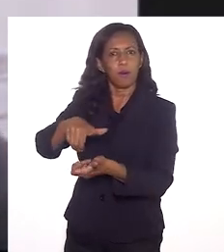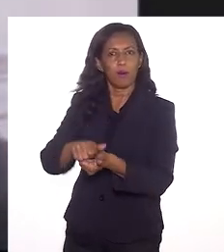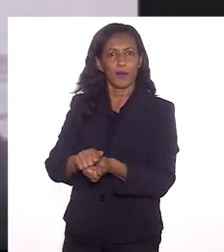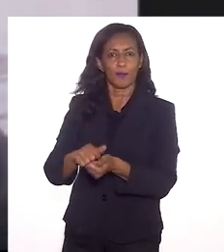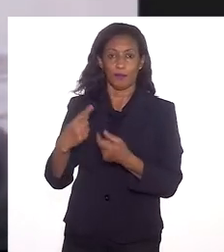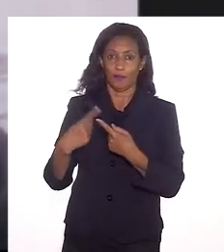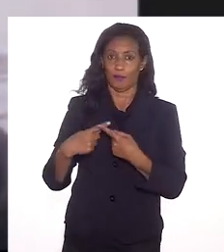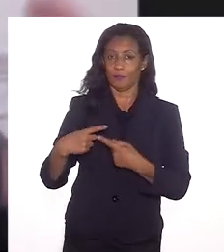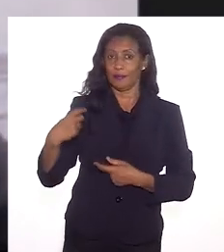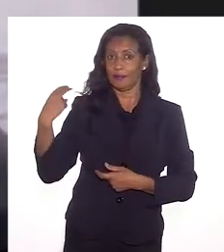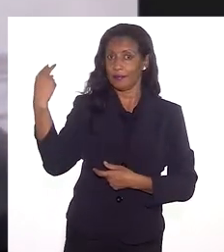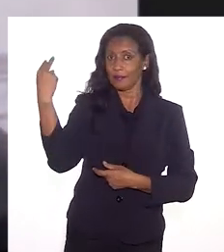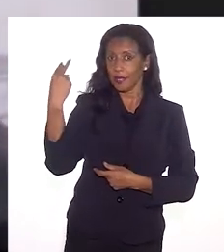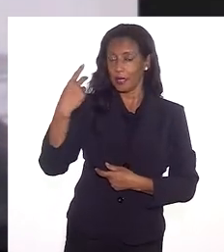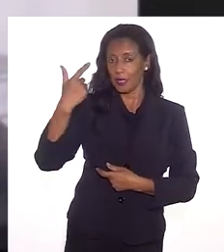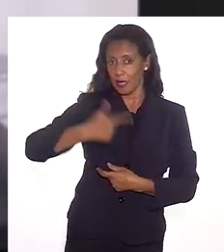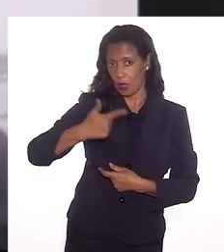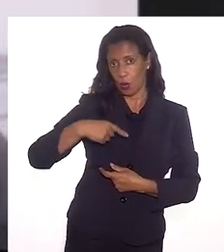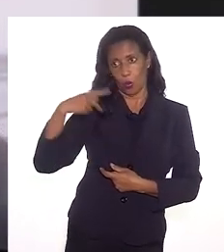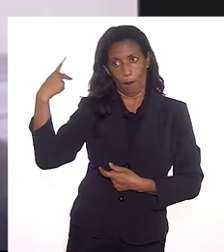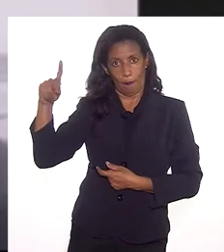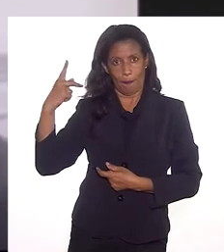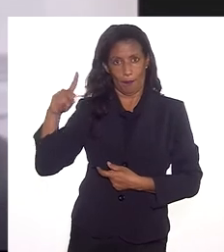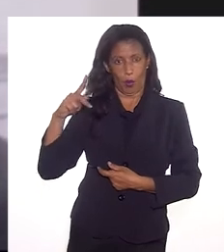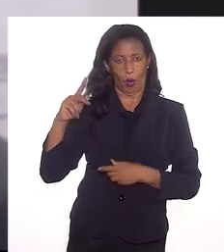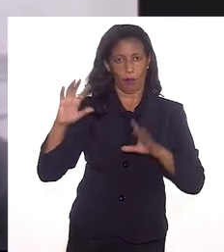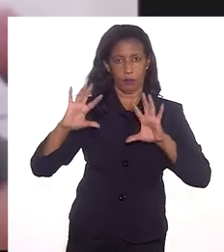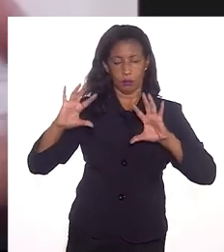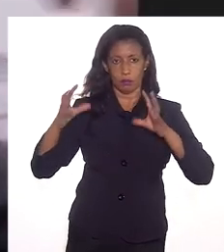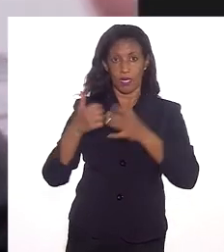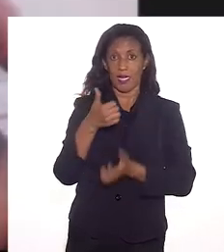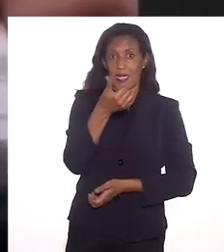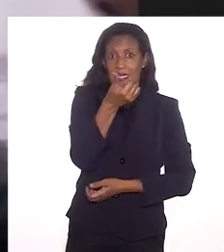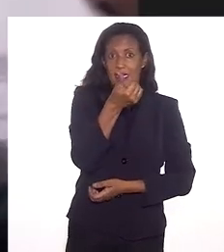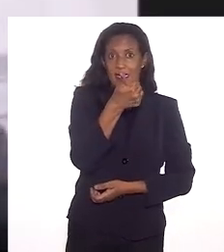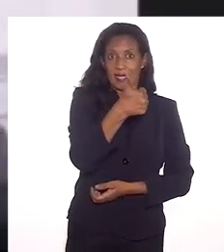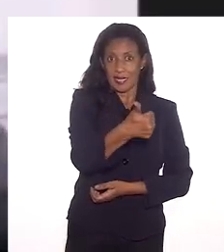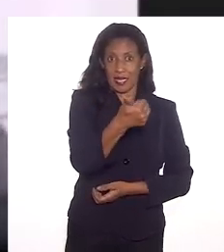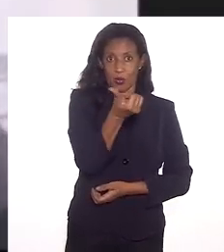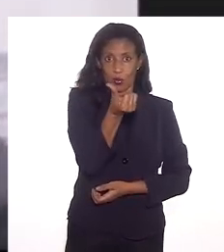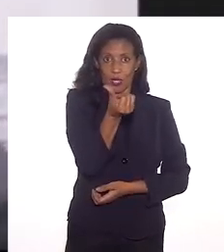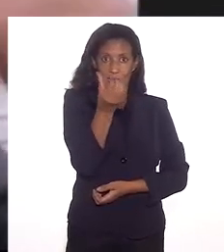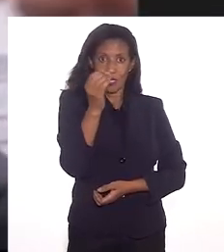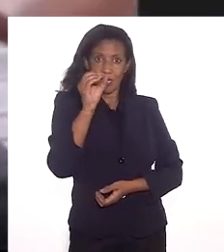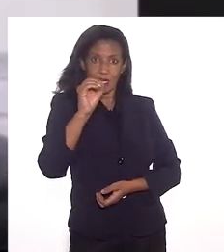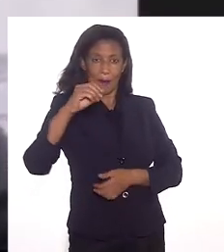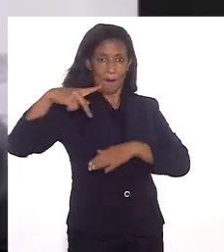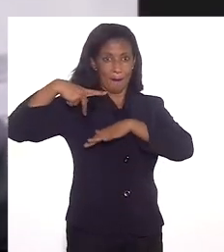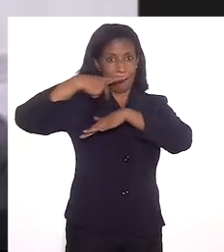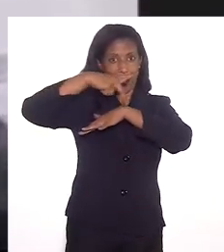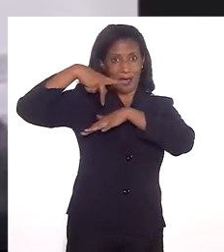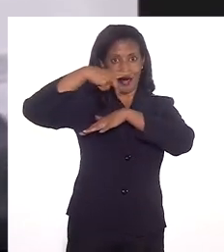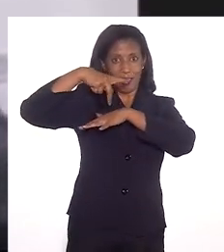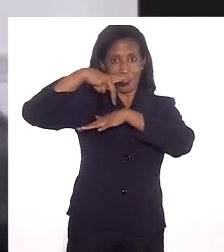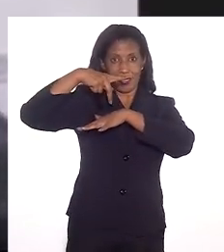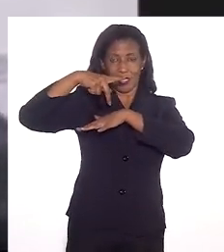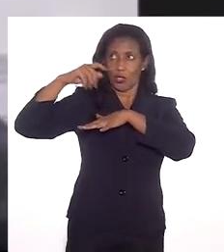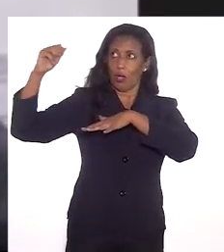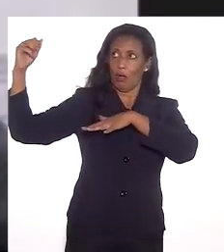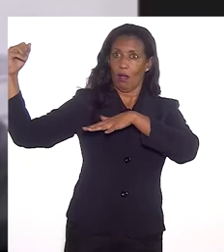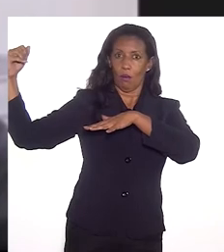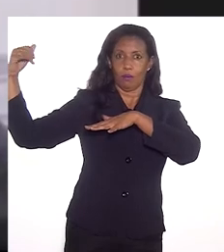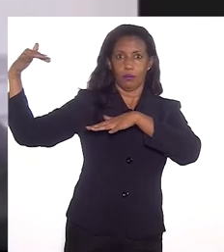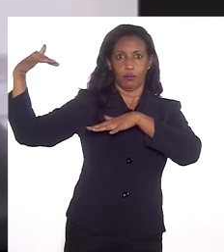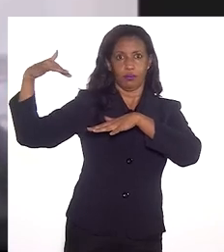Global porque segundo os números do próprio evento 160 países na pessoas de países diferentes